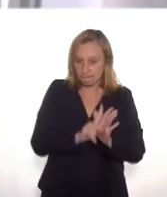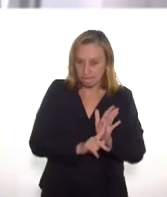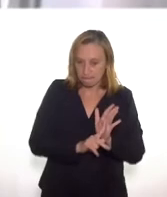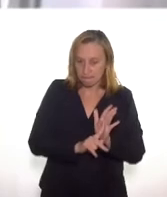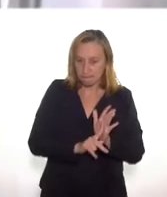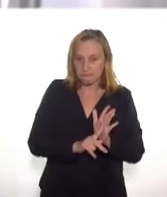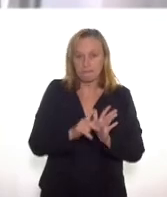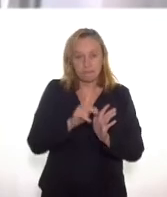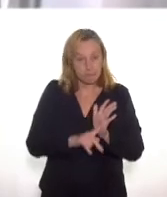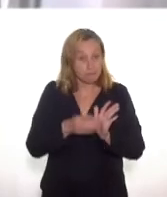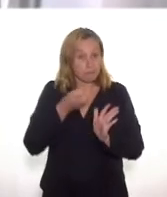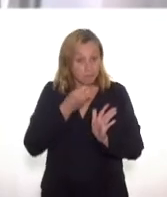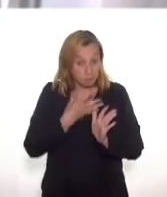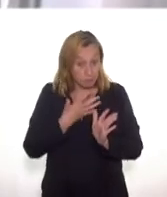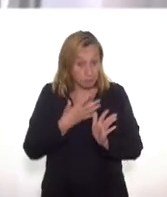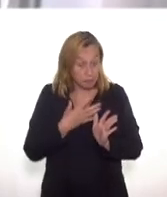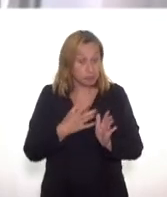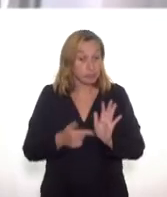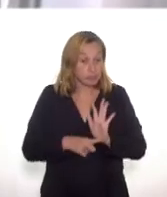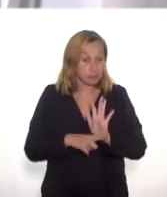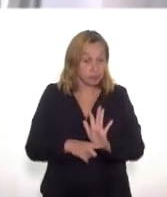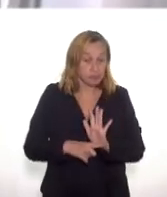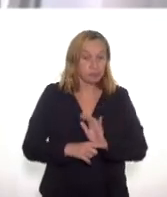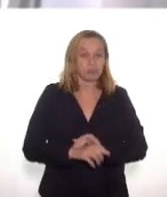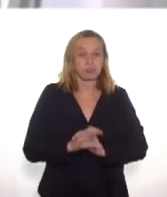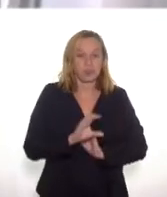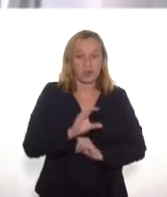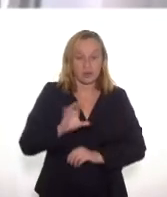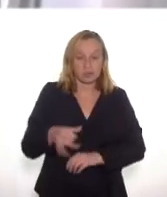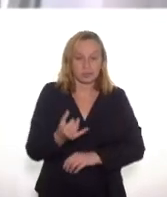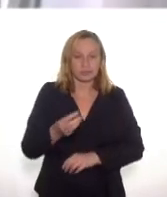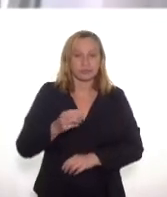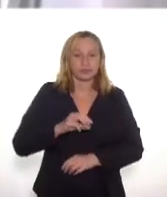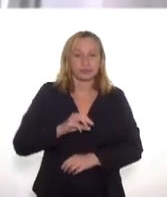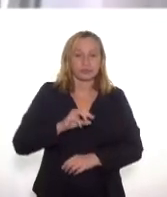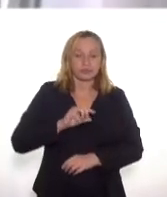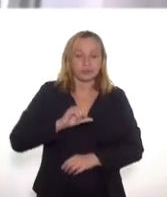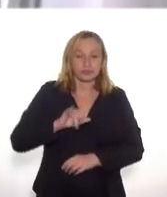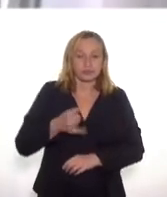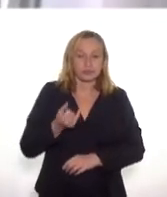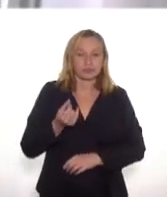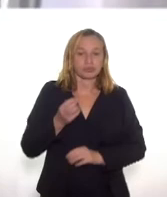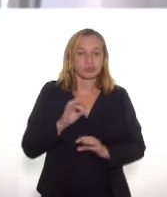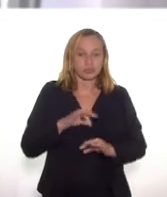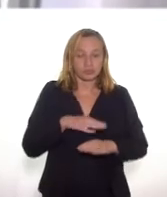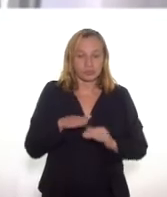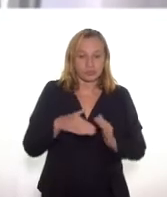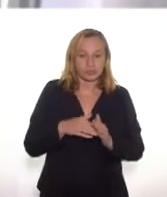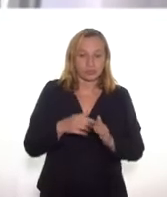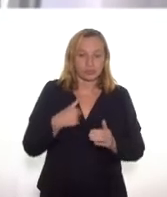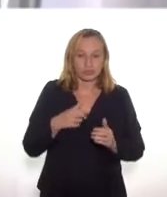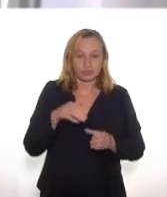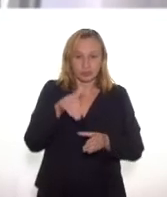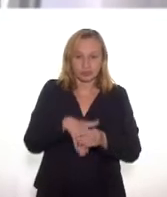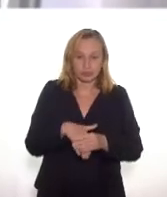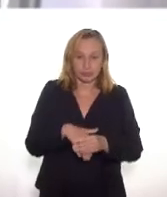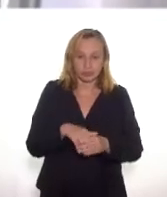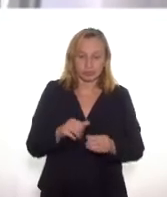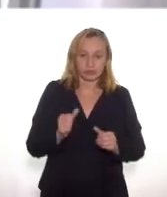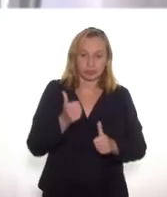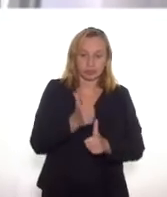projeto interessante na tentativa de contribuir. A CCJ aproveitou praticamente todas, então eu voto favoravelmente ao